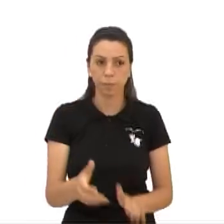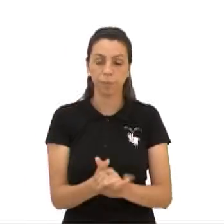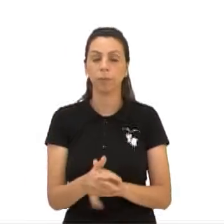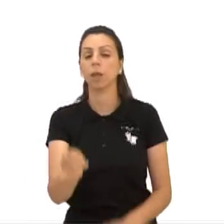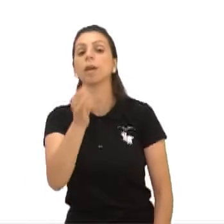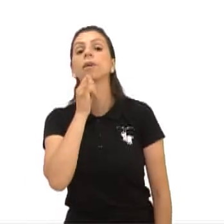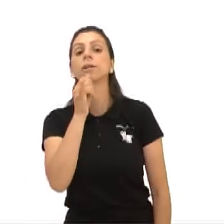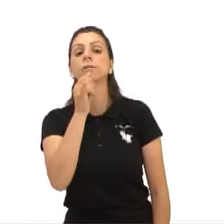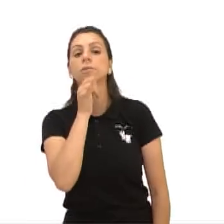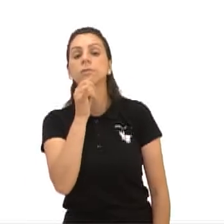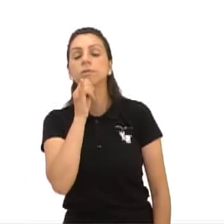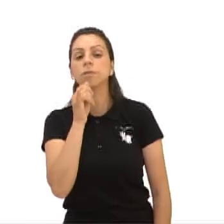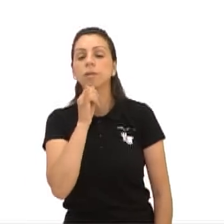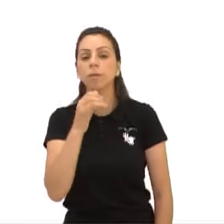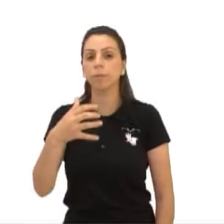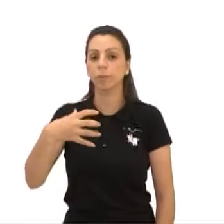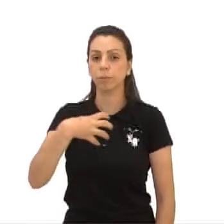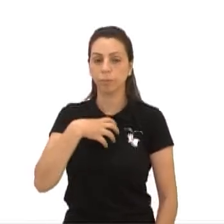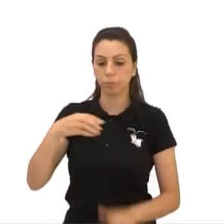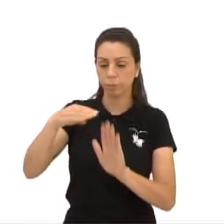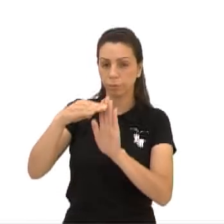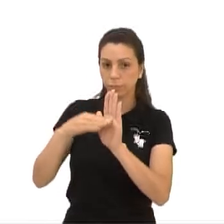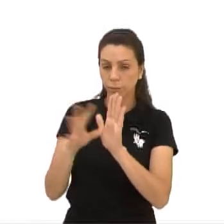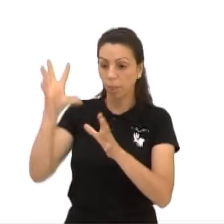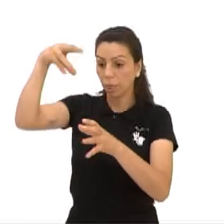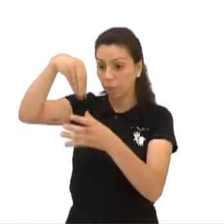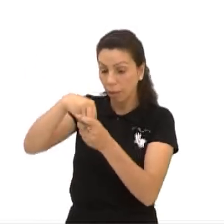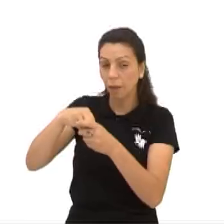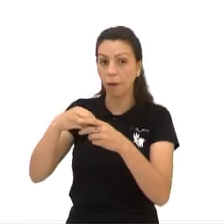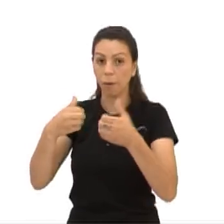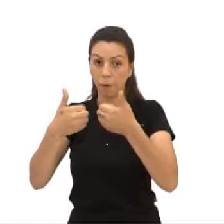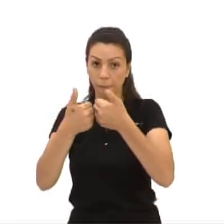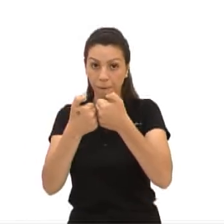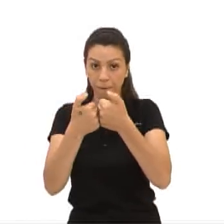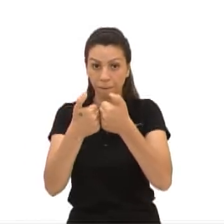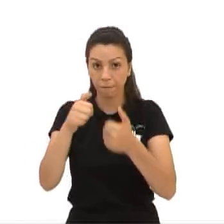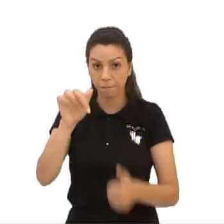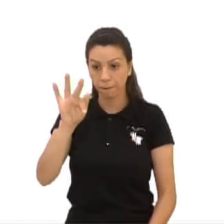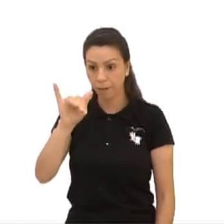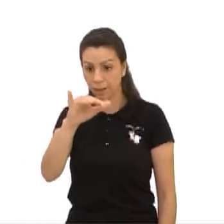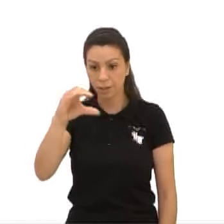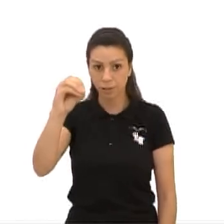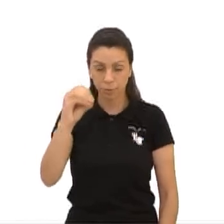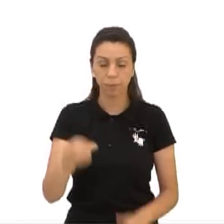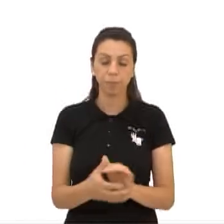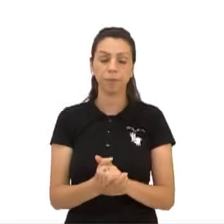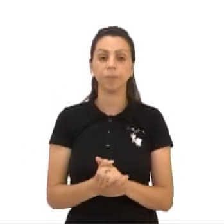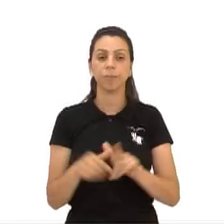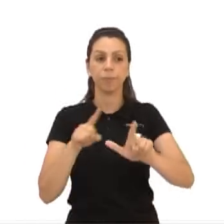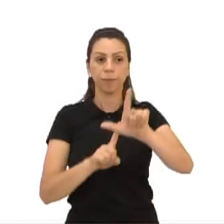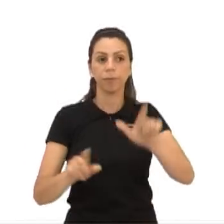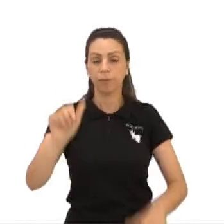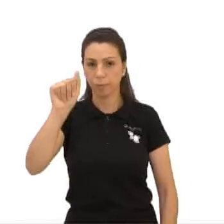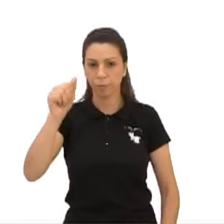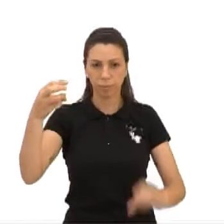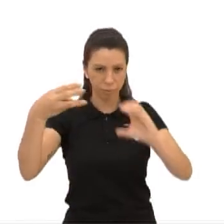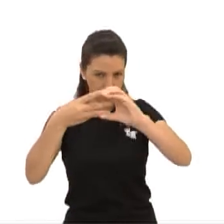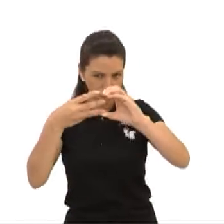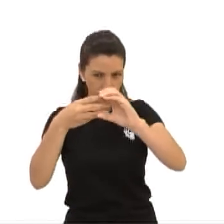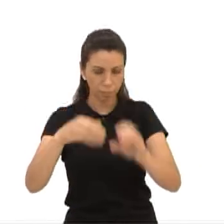Exemplo de fator físico em um ecossistema. Fator físico, hein? Alternativa A são as